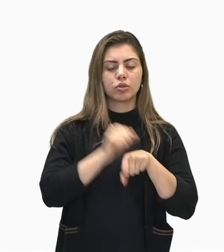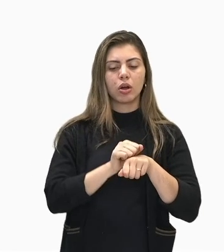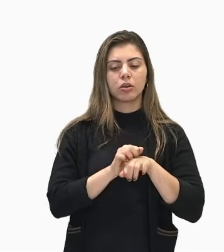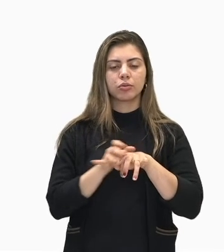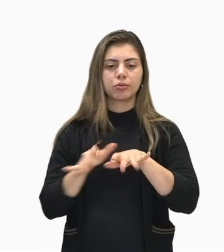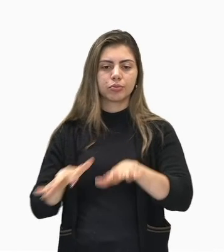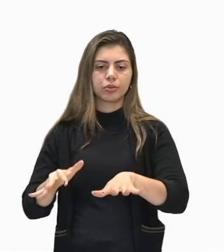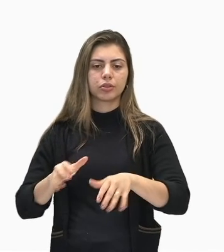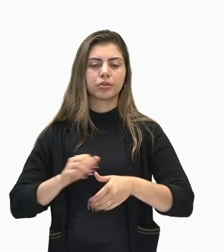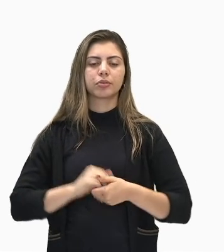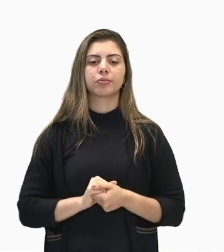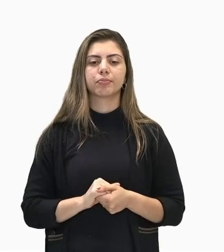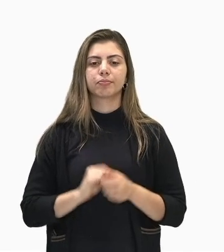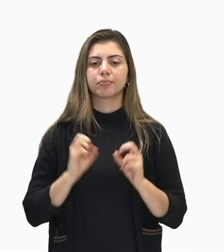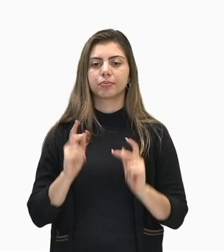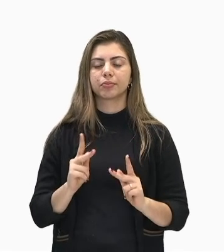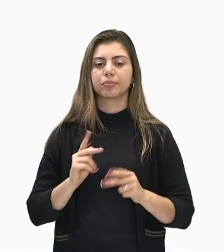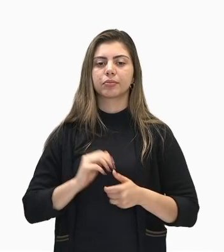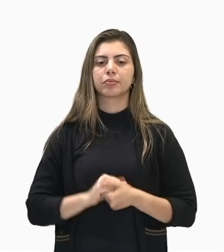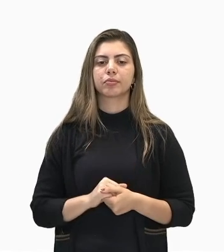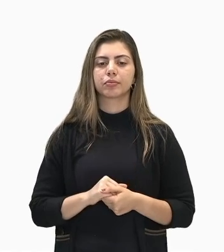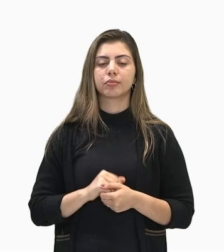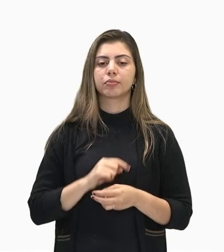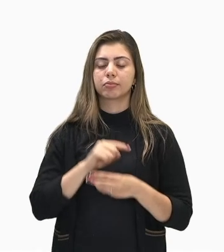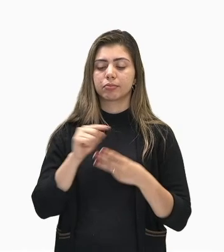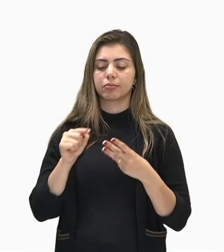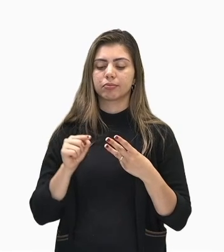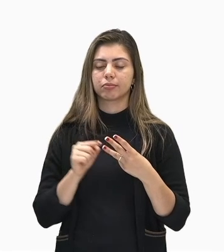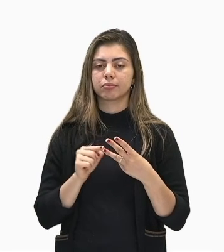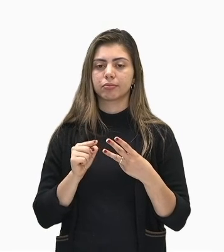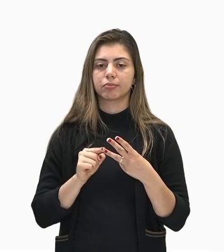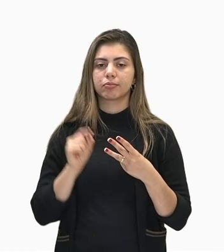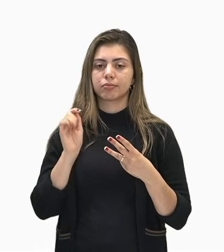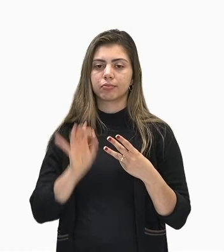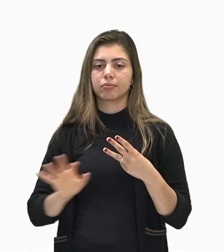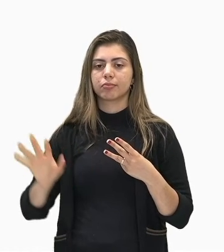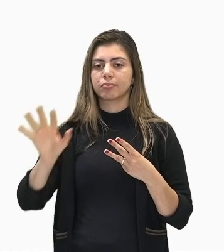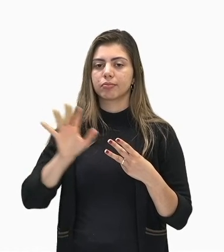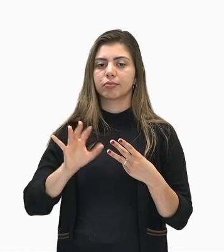estado líquido, tá bom? E na terceira imagem,